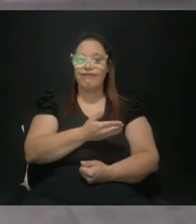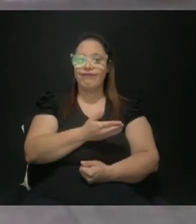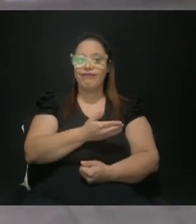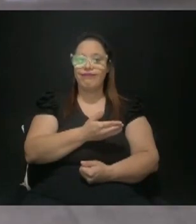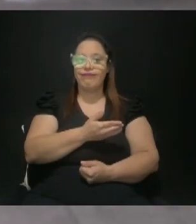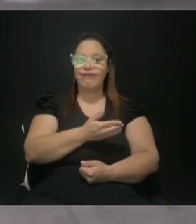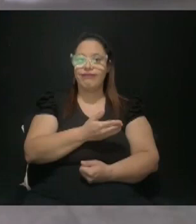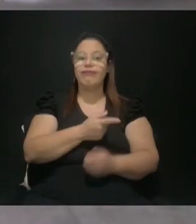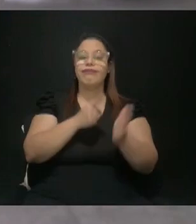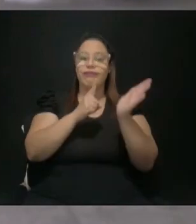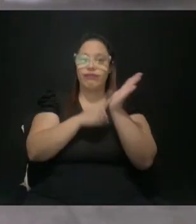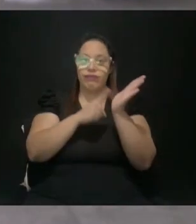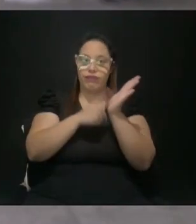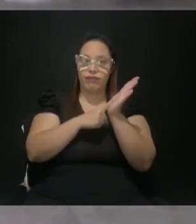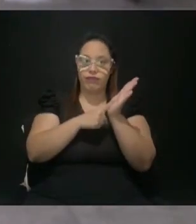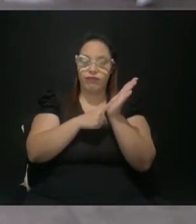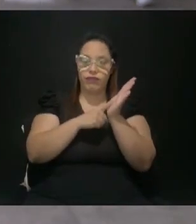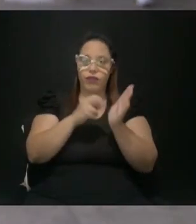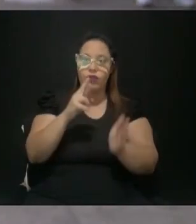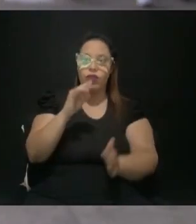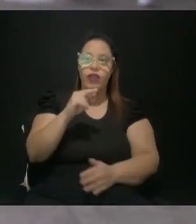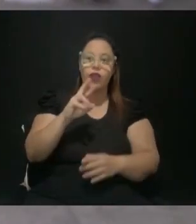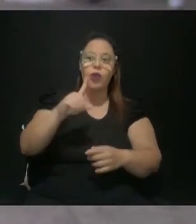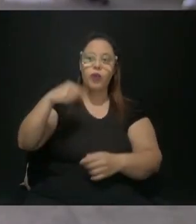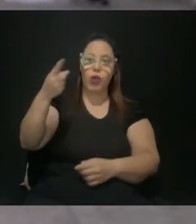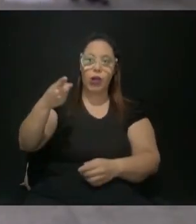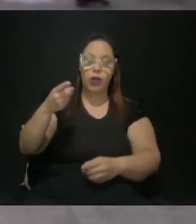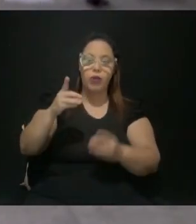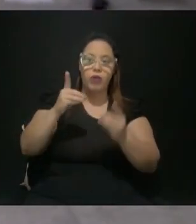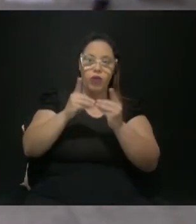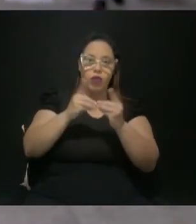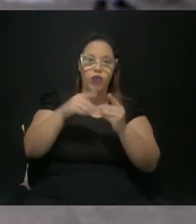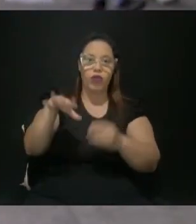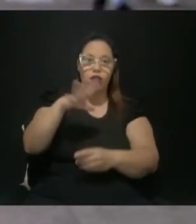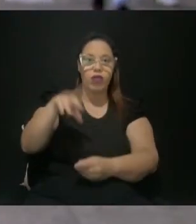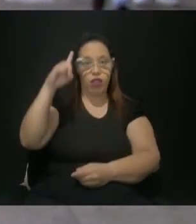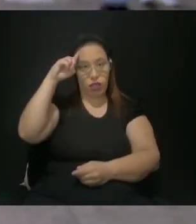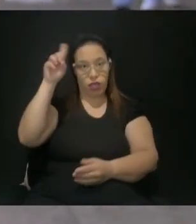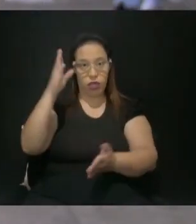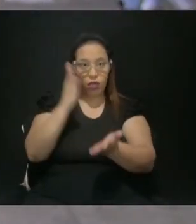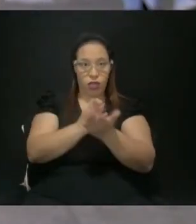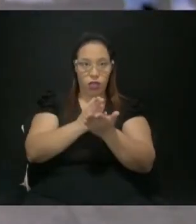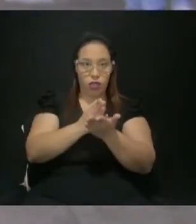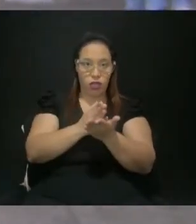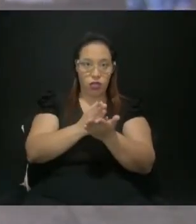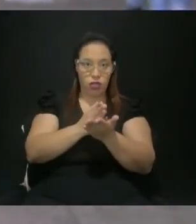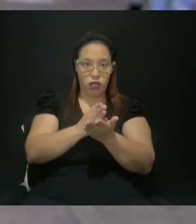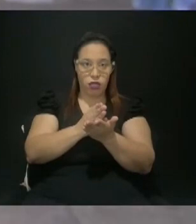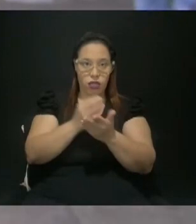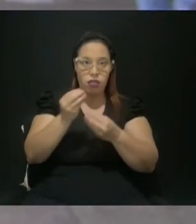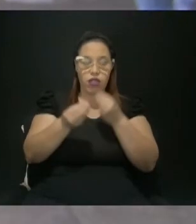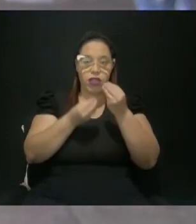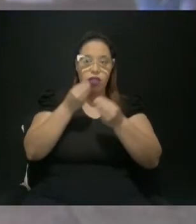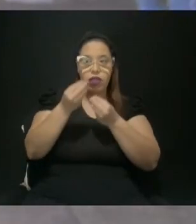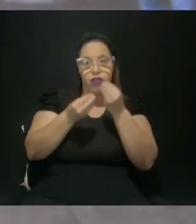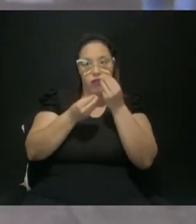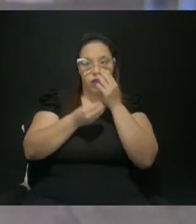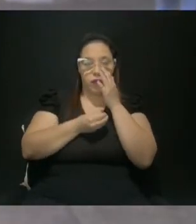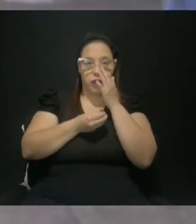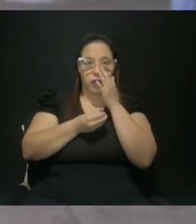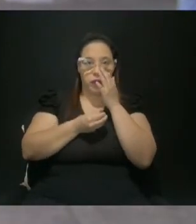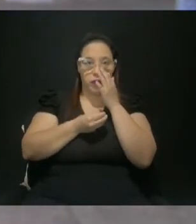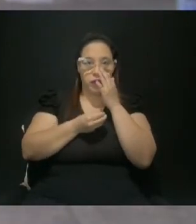www.procon.campinas.sp.gov.br. E o Éder, o próximo plantão aqui para a região já tem data definida? Como que funciona isso? A gente faz o monitoramento